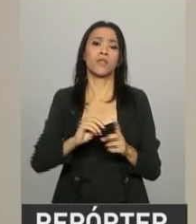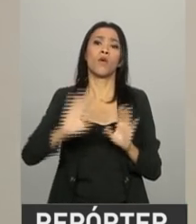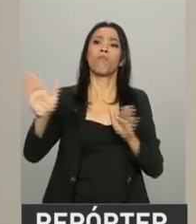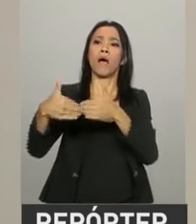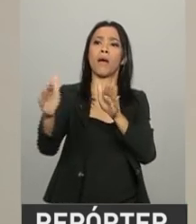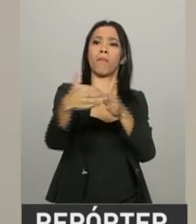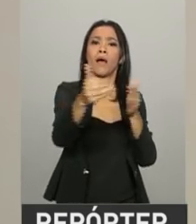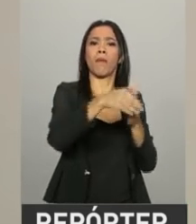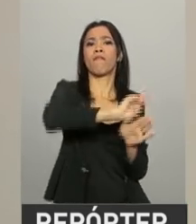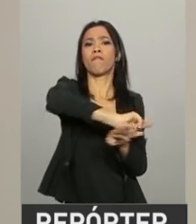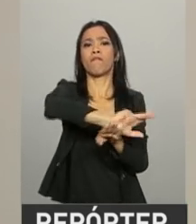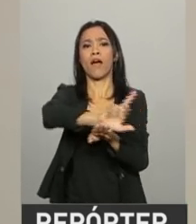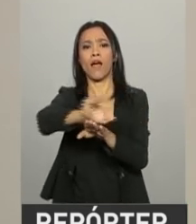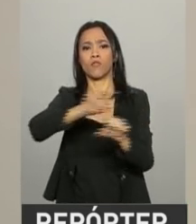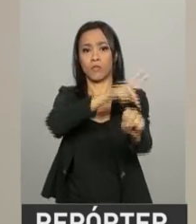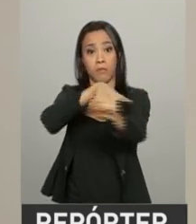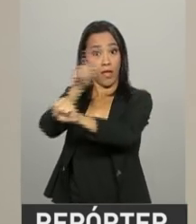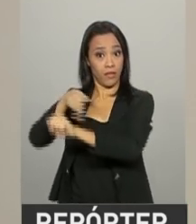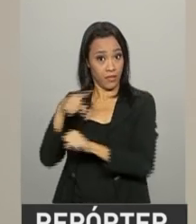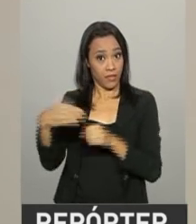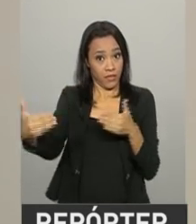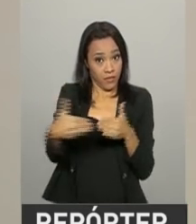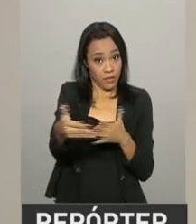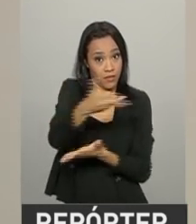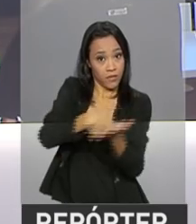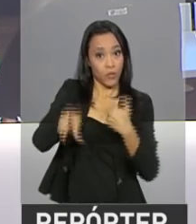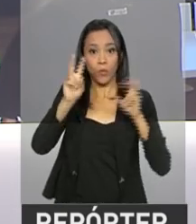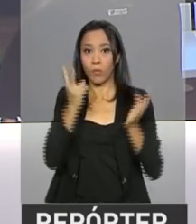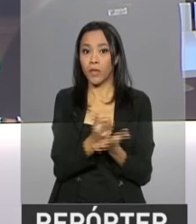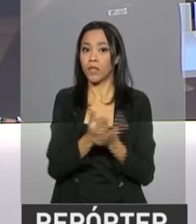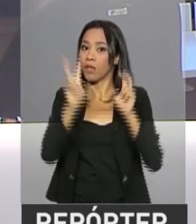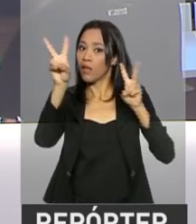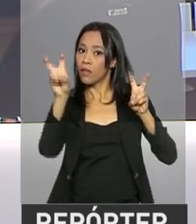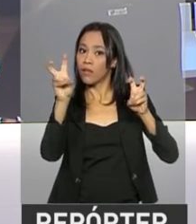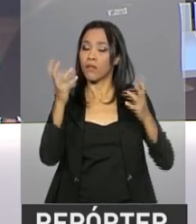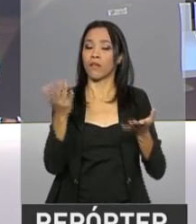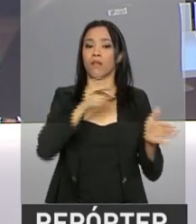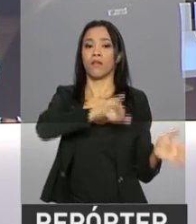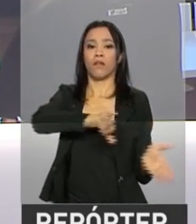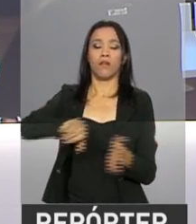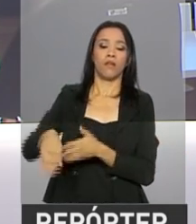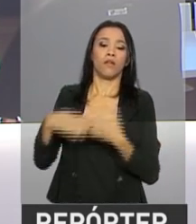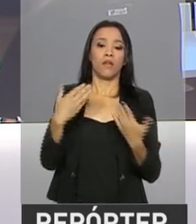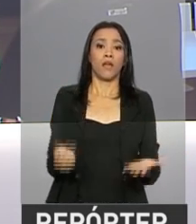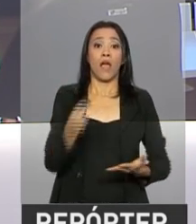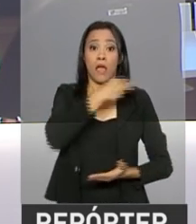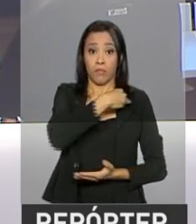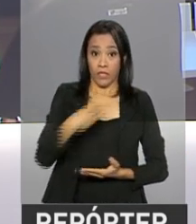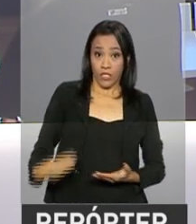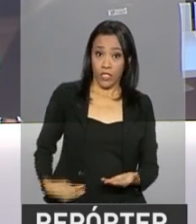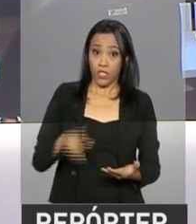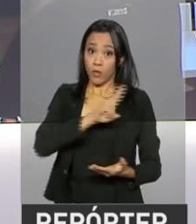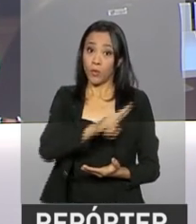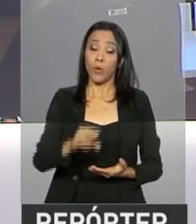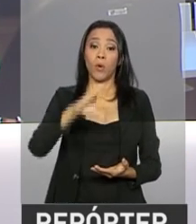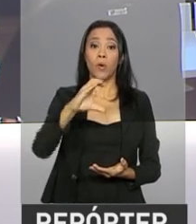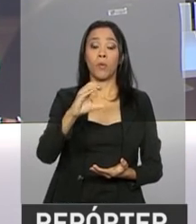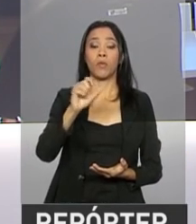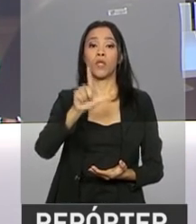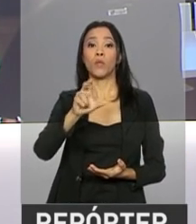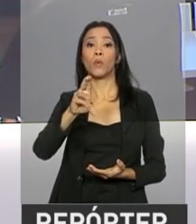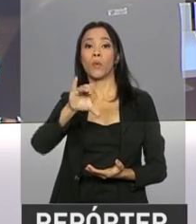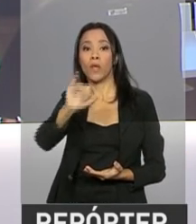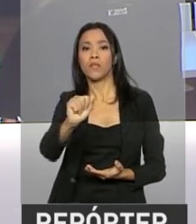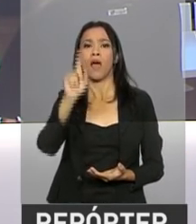diferentes países de diferentes níveis de desenvolvimento. A ministra Carmen Lúcia é a nova presidente do Supremo